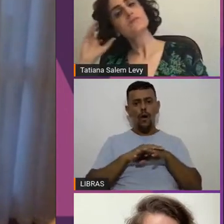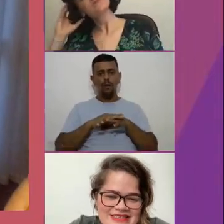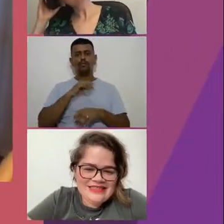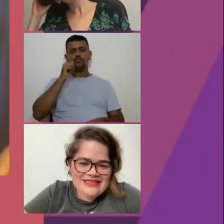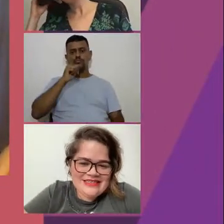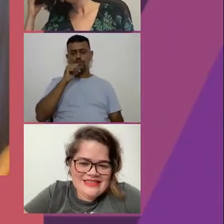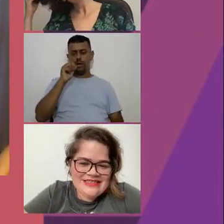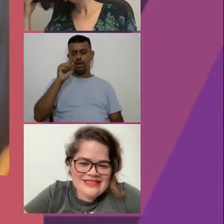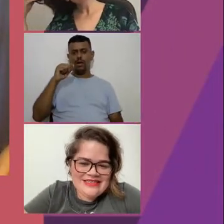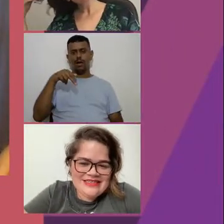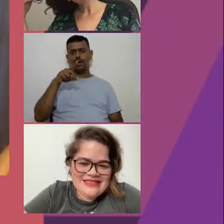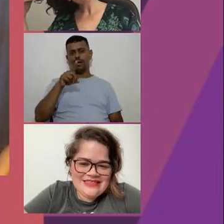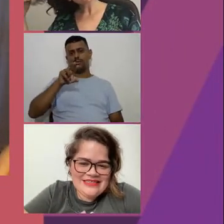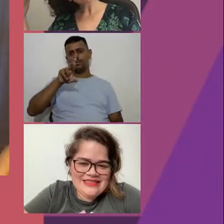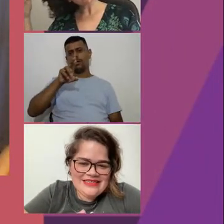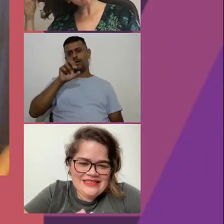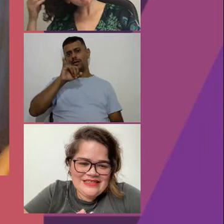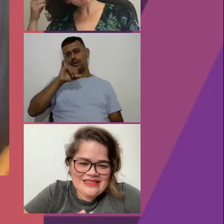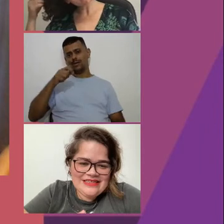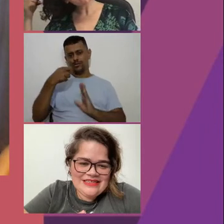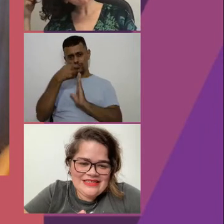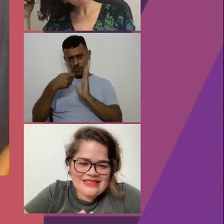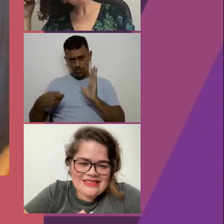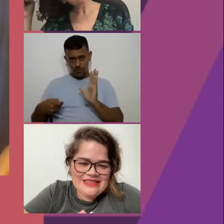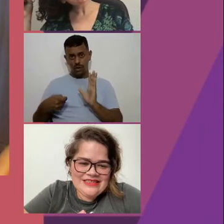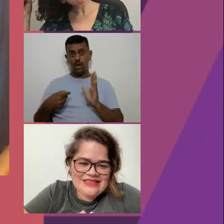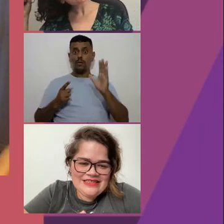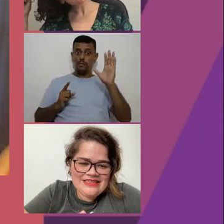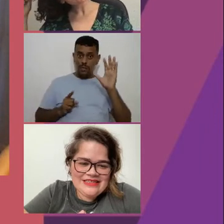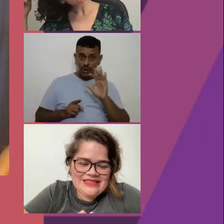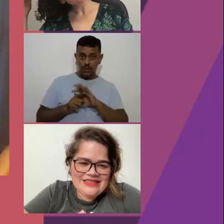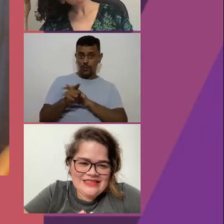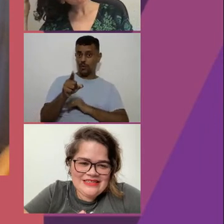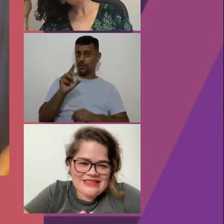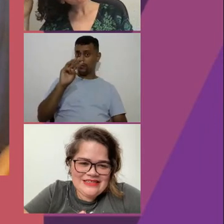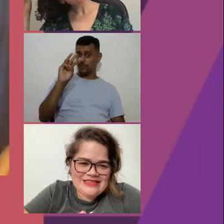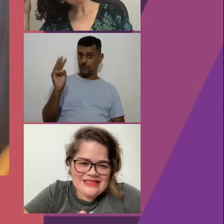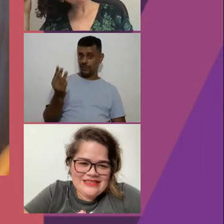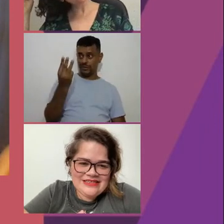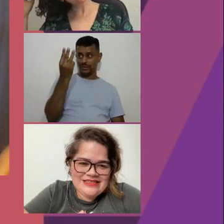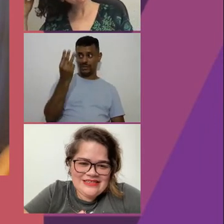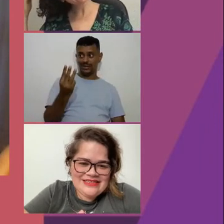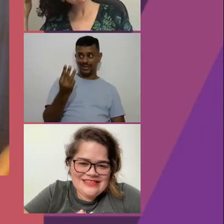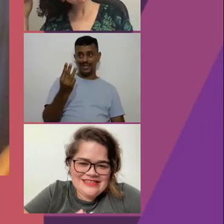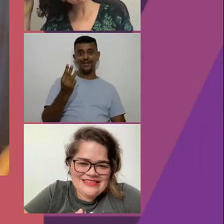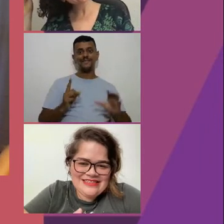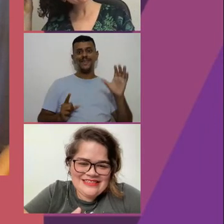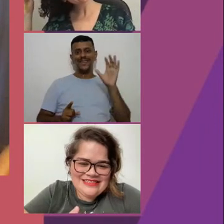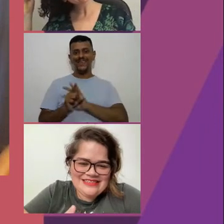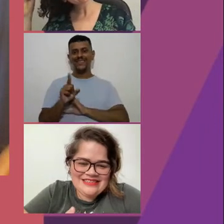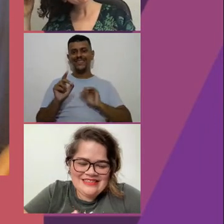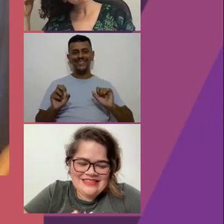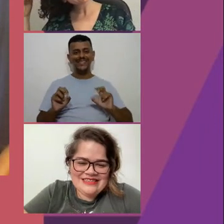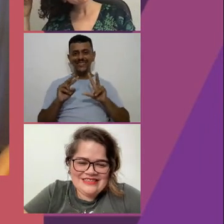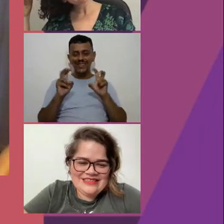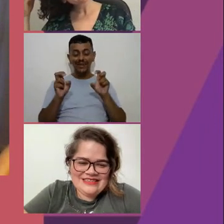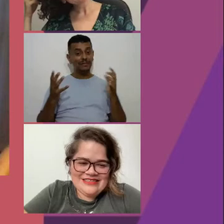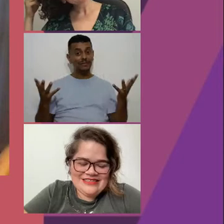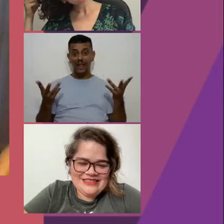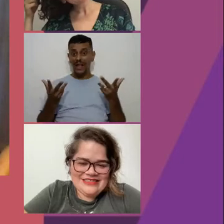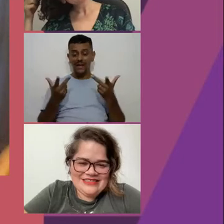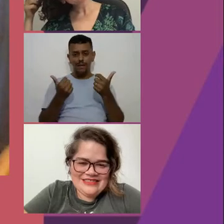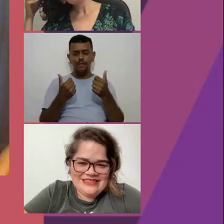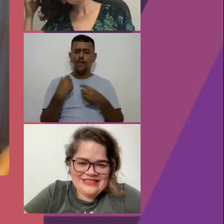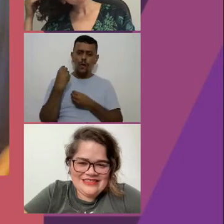del Fuego ela pergunta para você extrair ela chama de incríveis com essa escrita